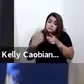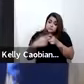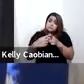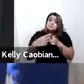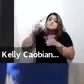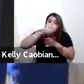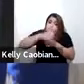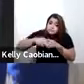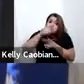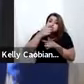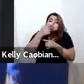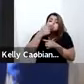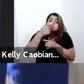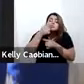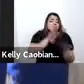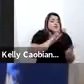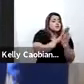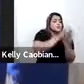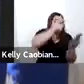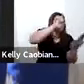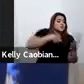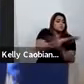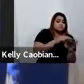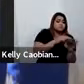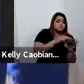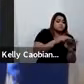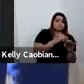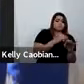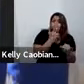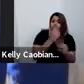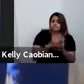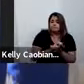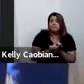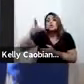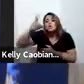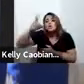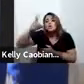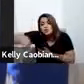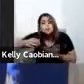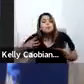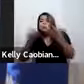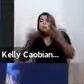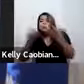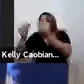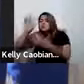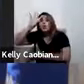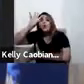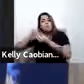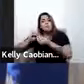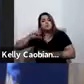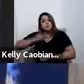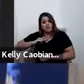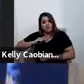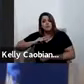E isso, quem sabe, foi compreendido pelos trabalhadores, e nessa dispensa